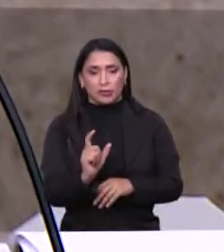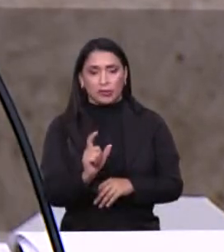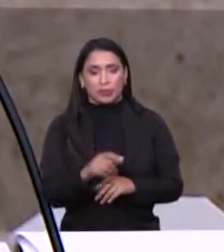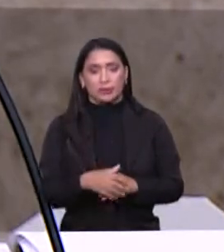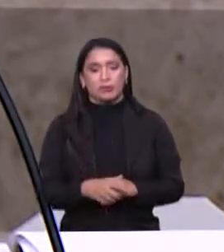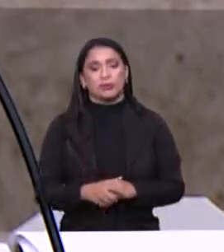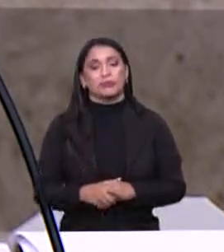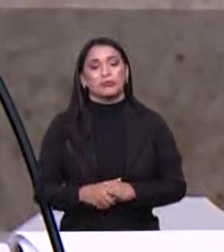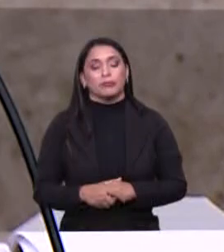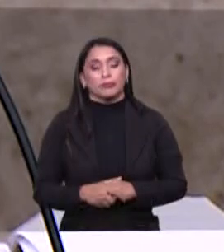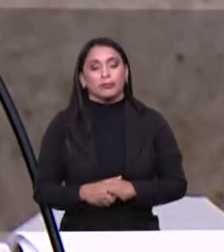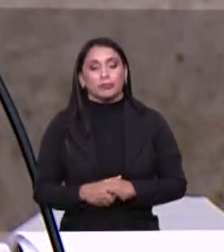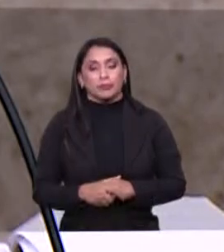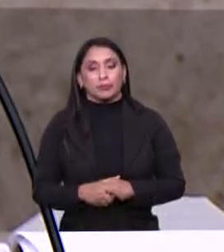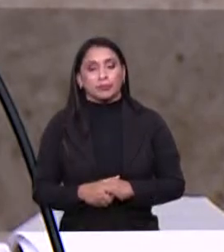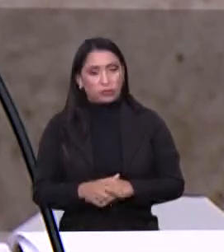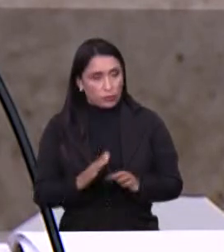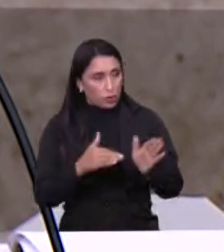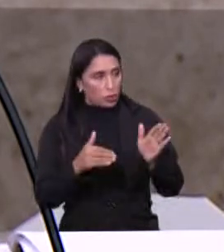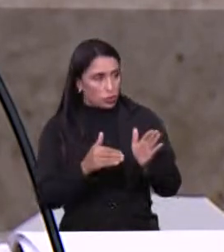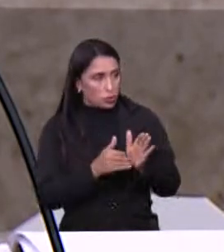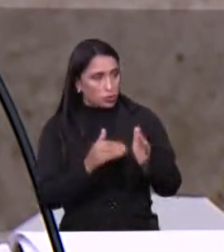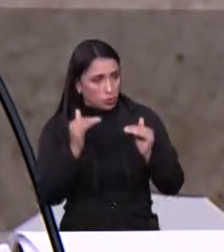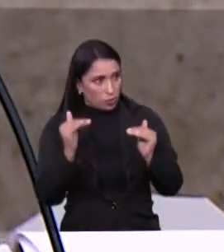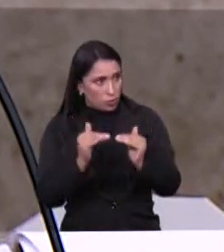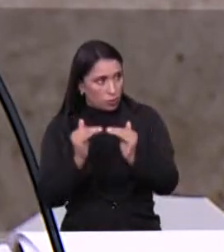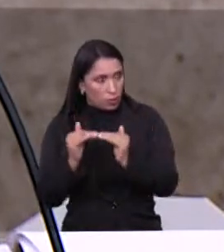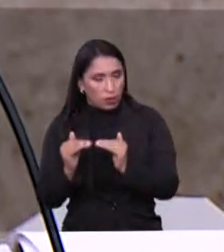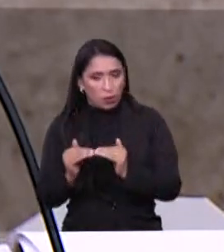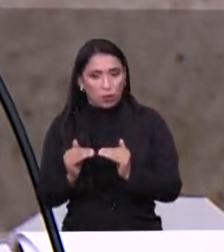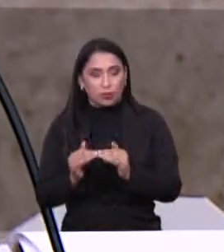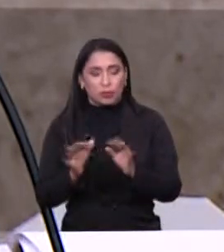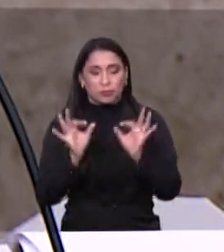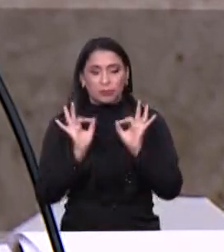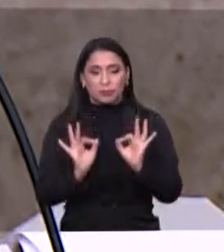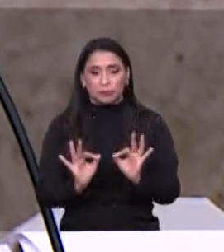chega... Também todos acompanham? Que ótimo.